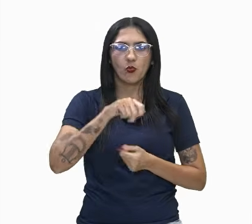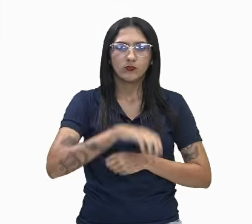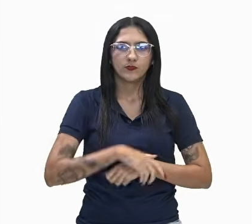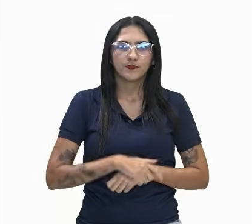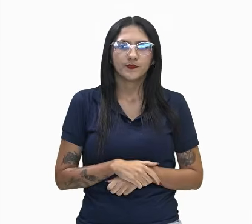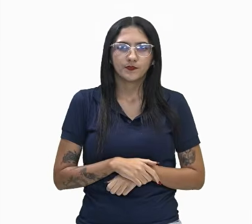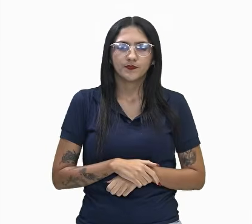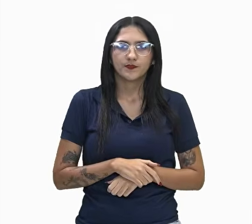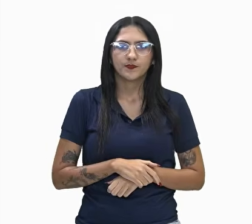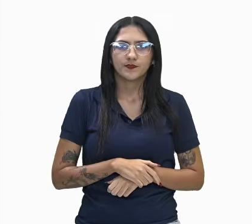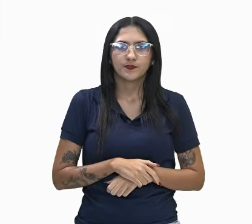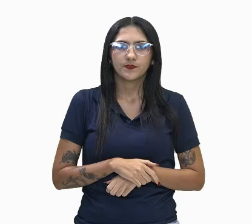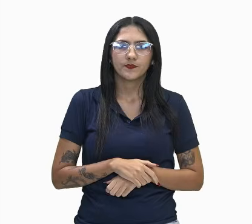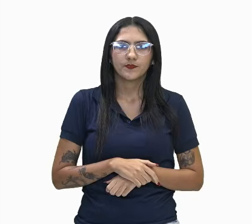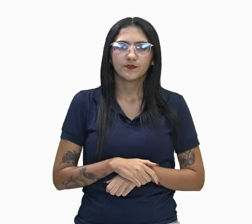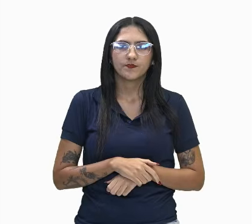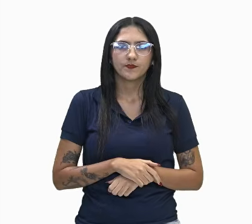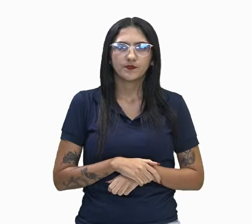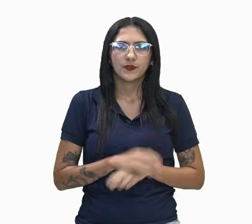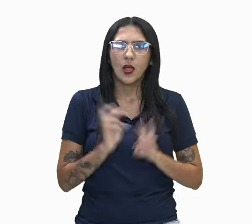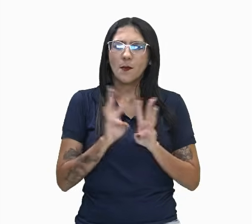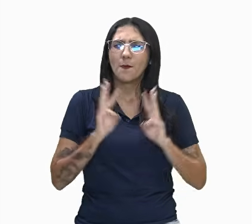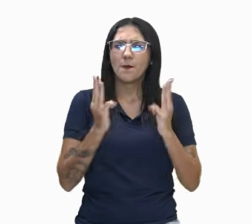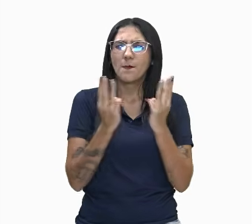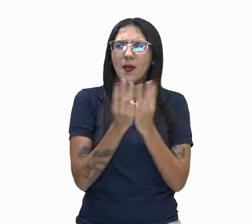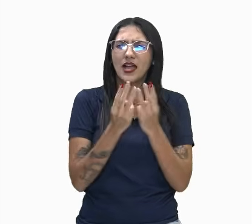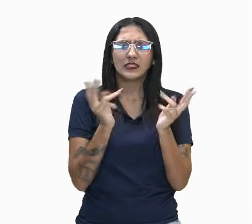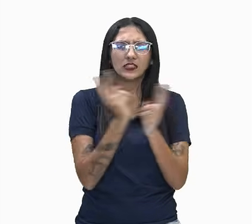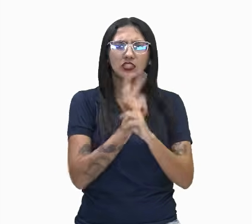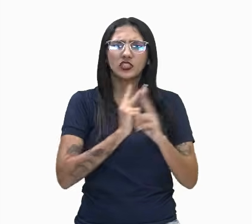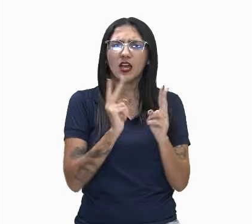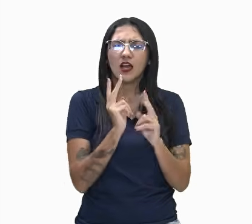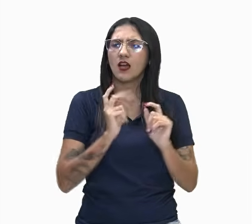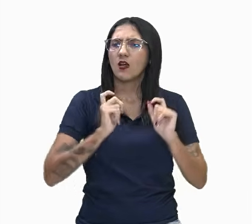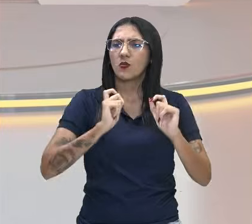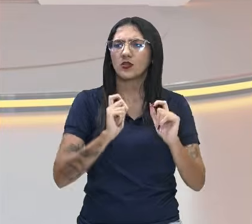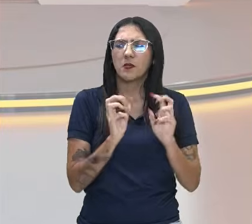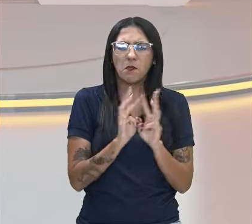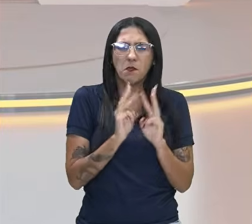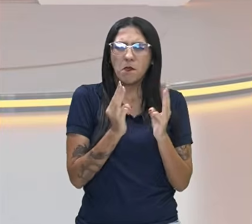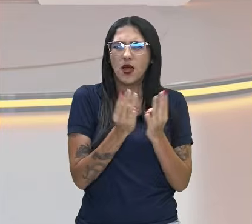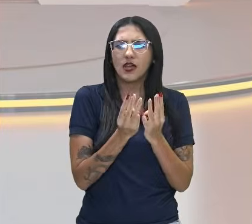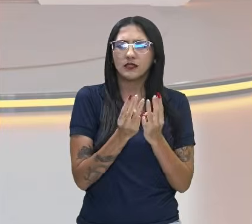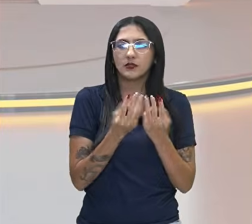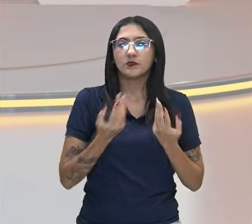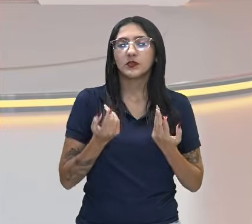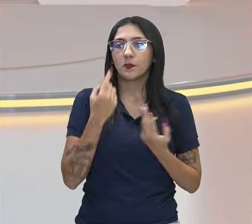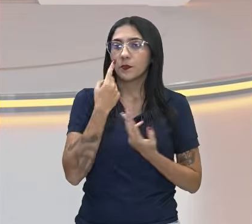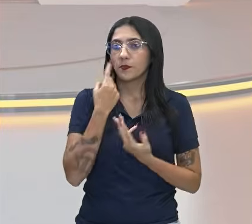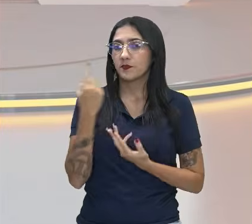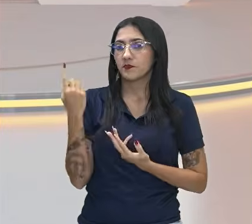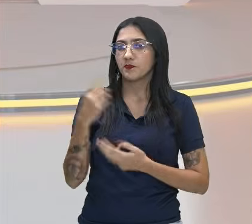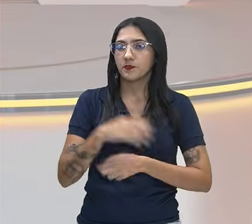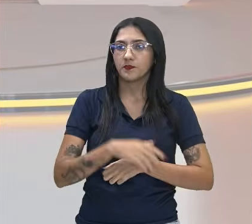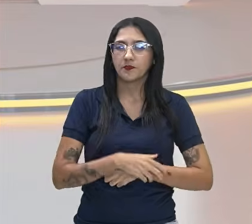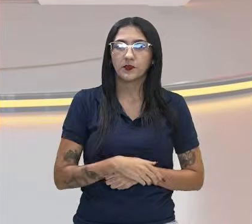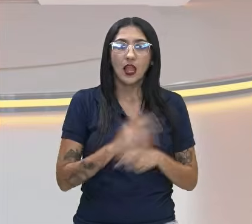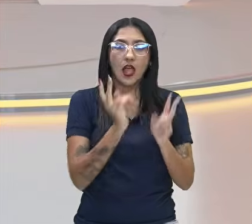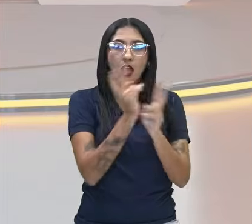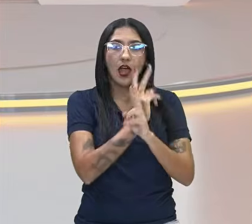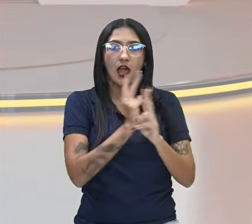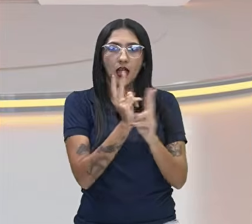massas de ar, gente. O que vão ser massas de ar? São grandes porções de ar que